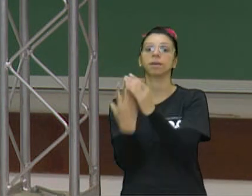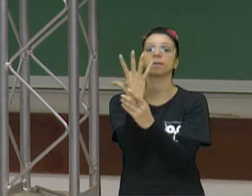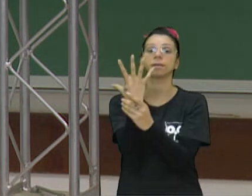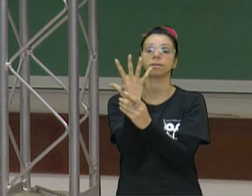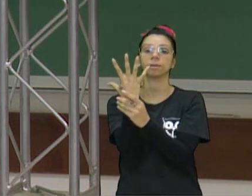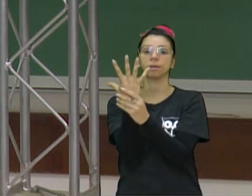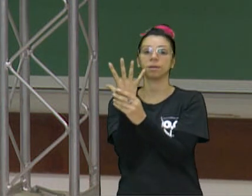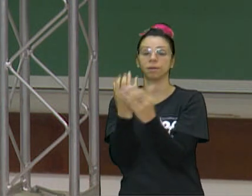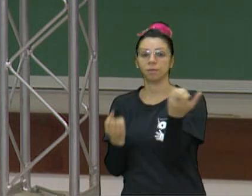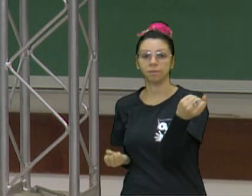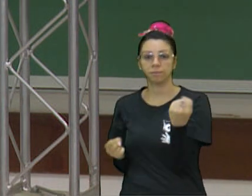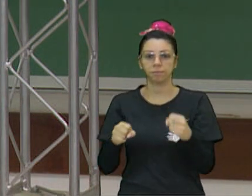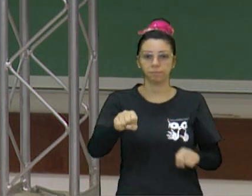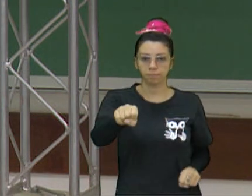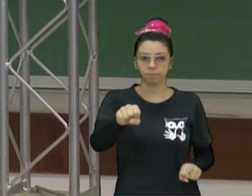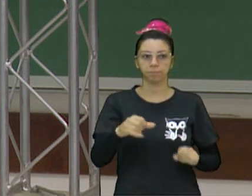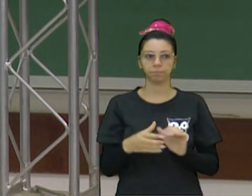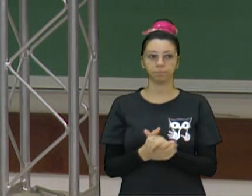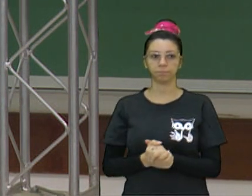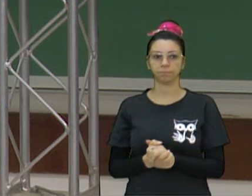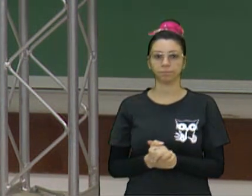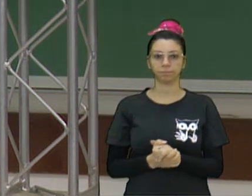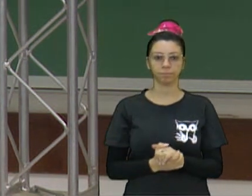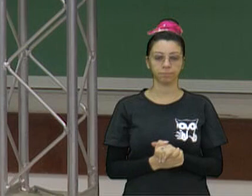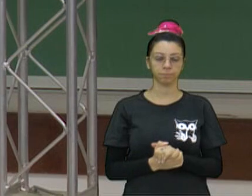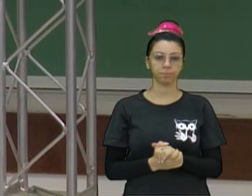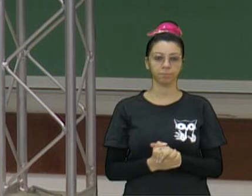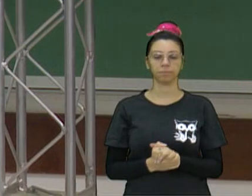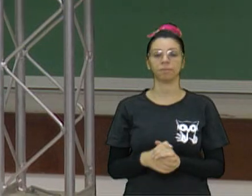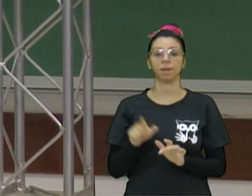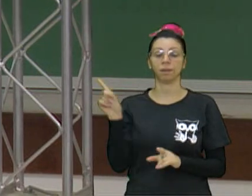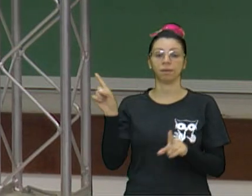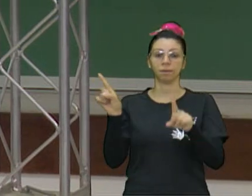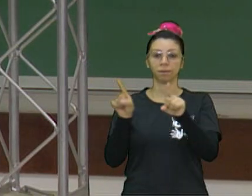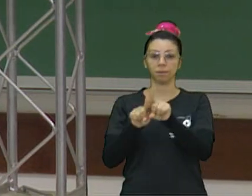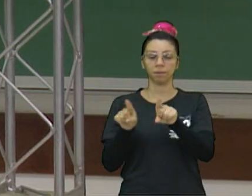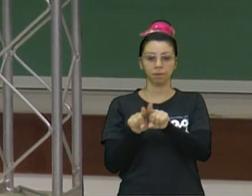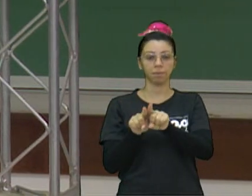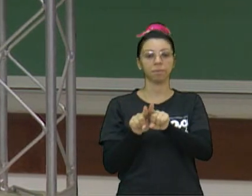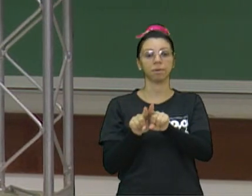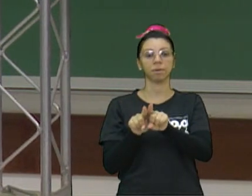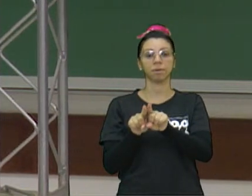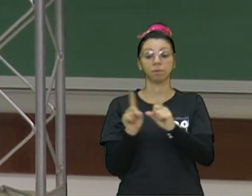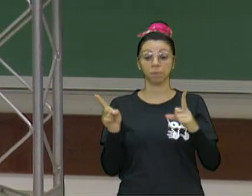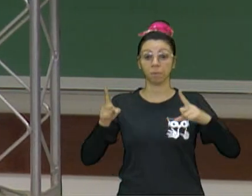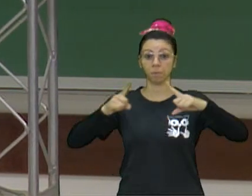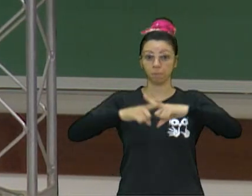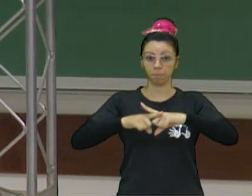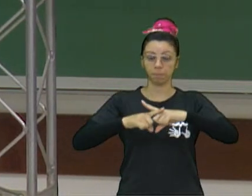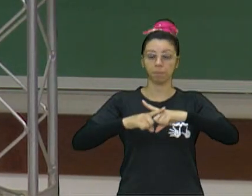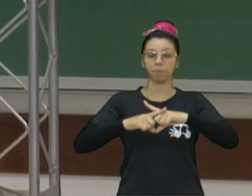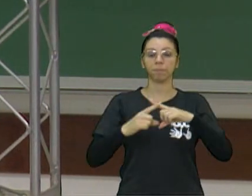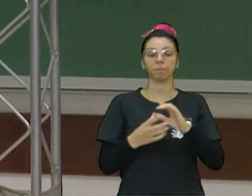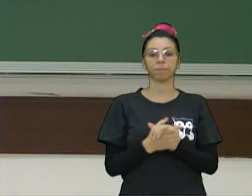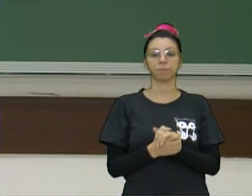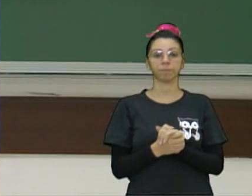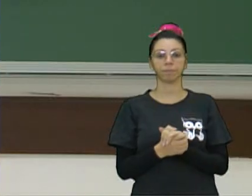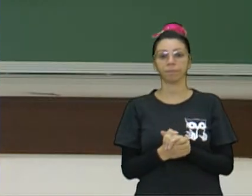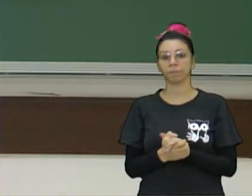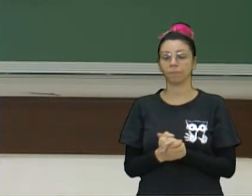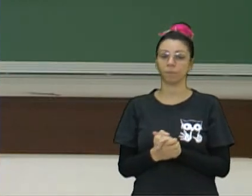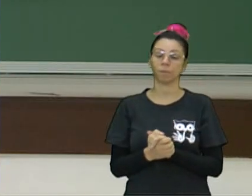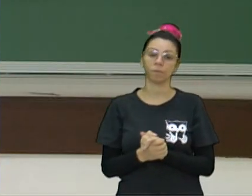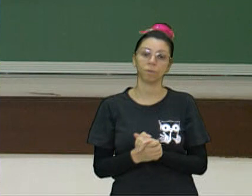de Taekwondo. Aqui também temos o quê? Agora entrando na parte de competição do Taekwondo, né? Como nós já falamos, então